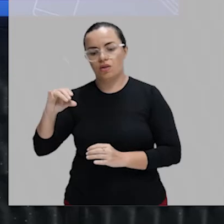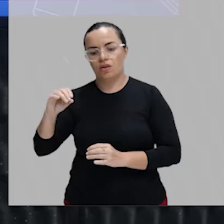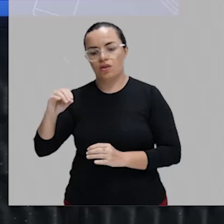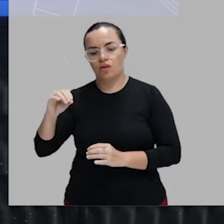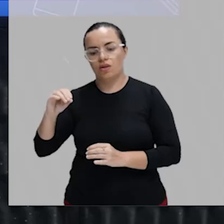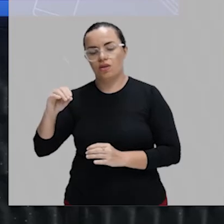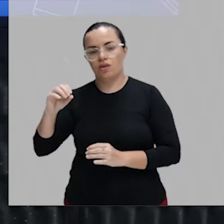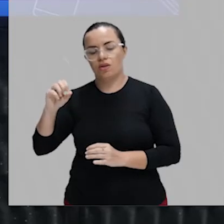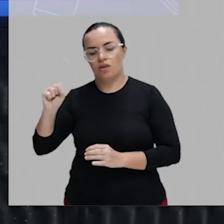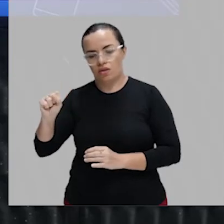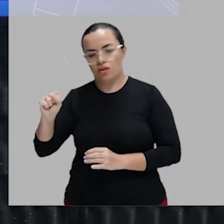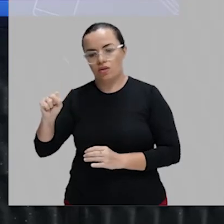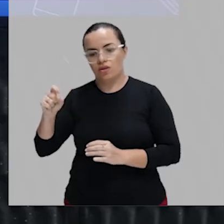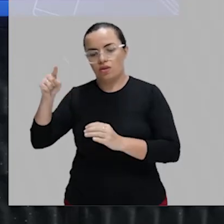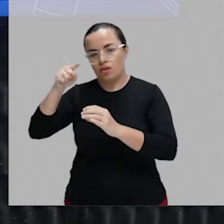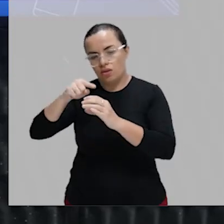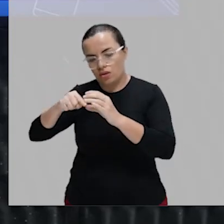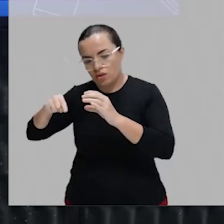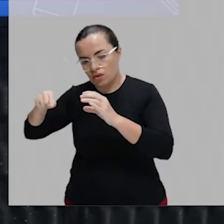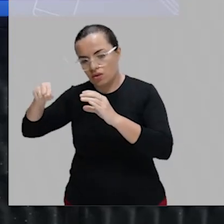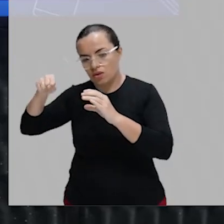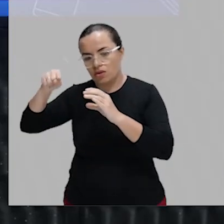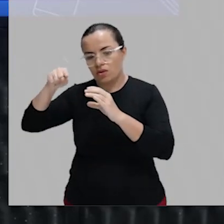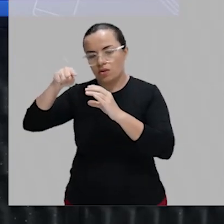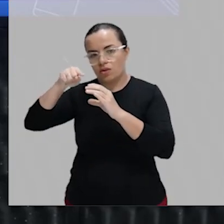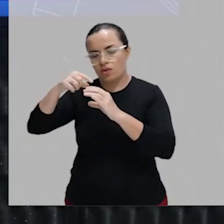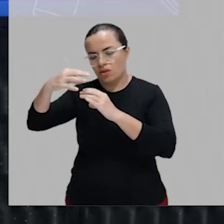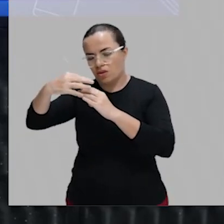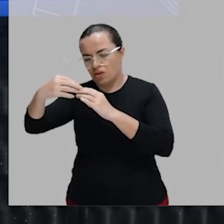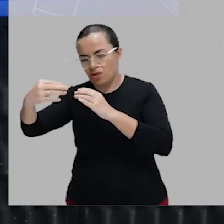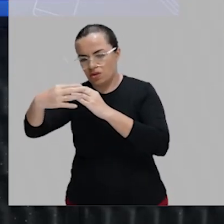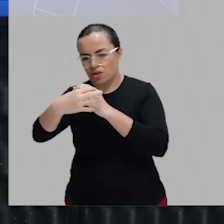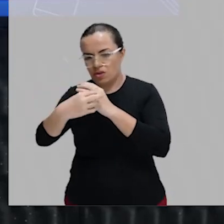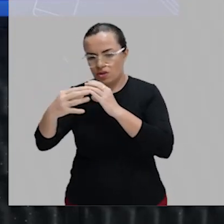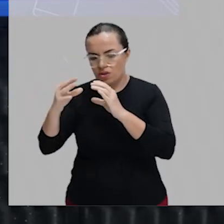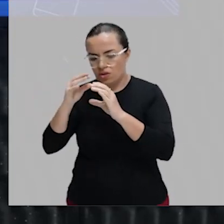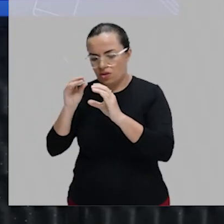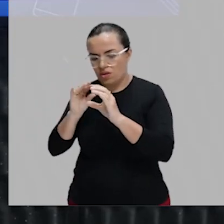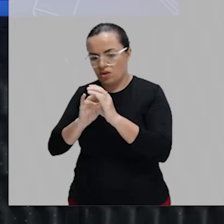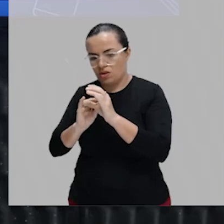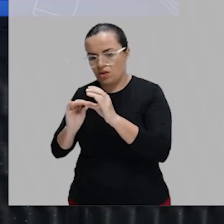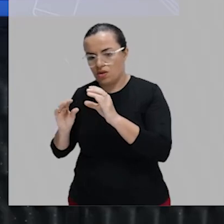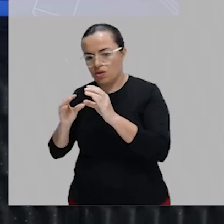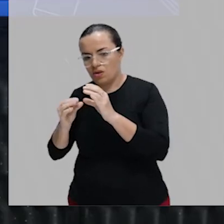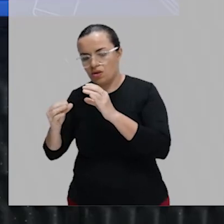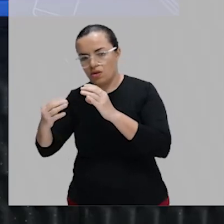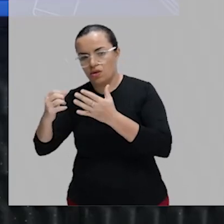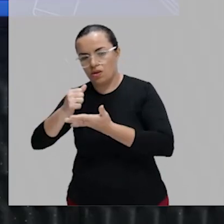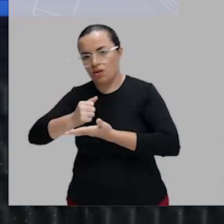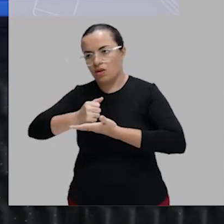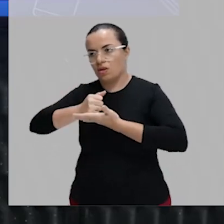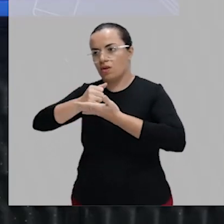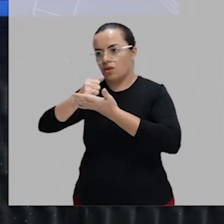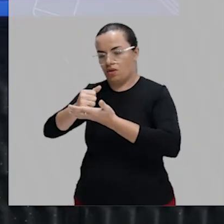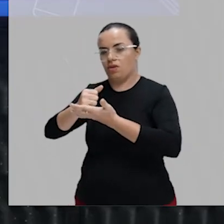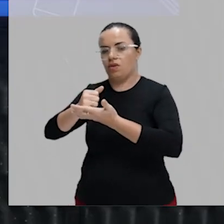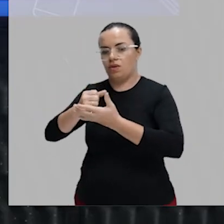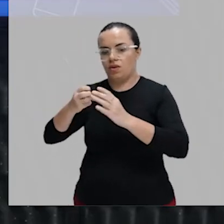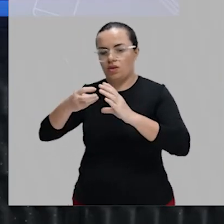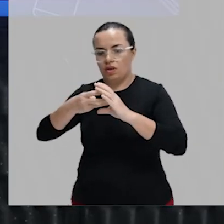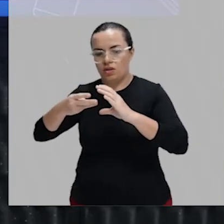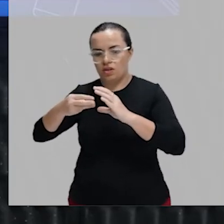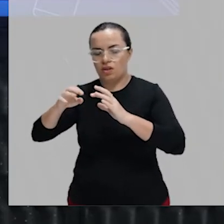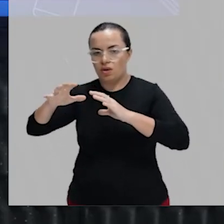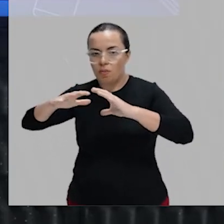na superfície da célula está repleta de cílios, estruturas pequenas, tá? Que ajudam a essa célula a se